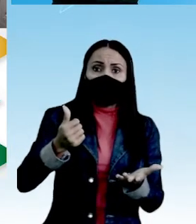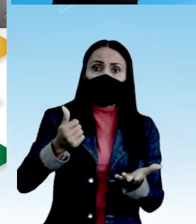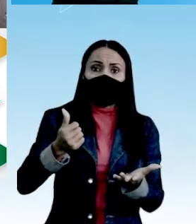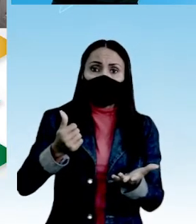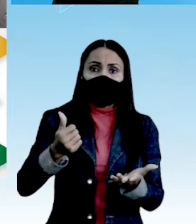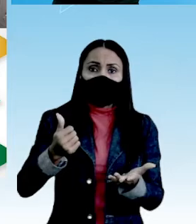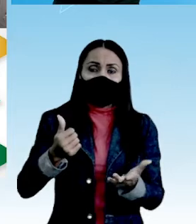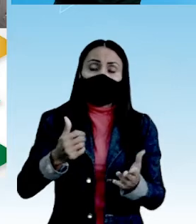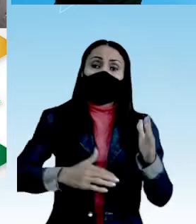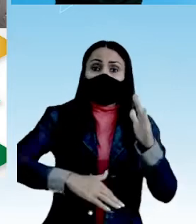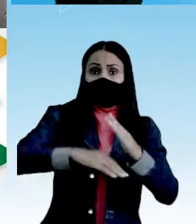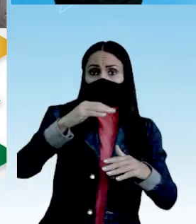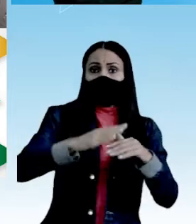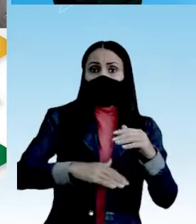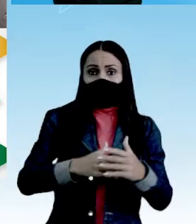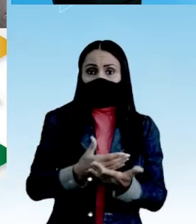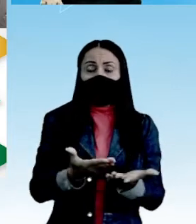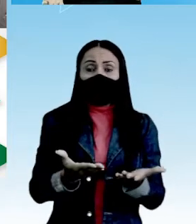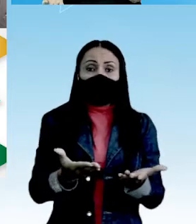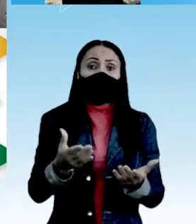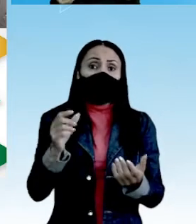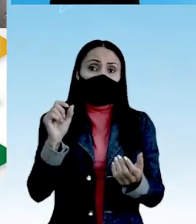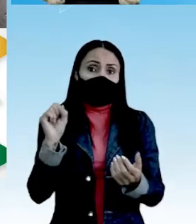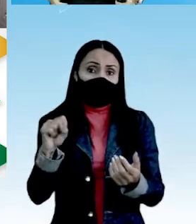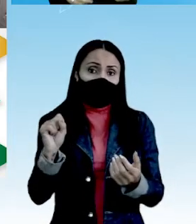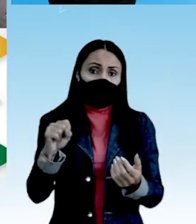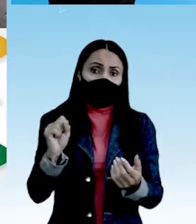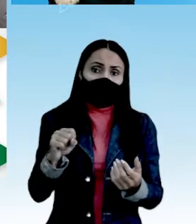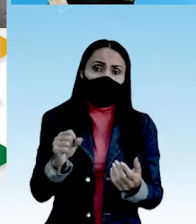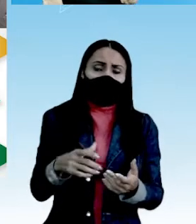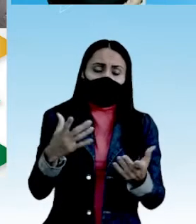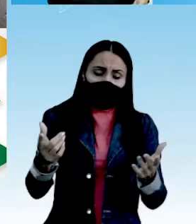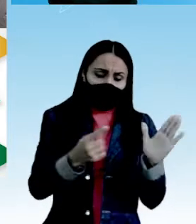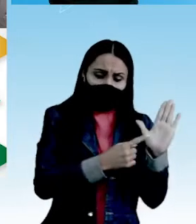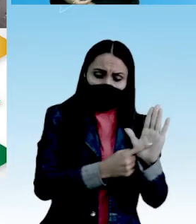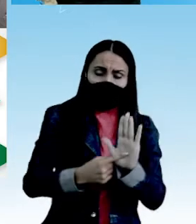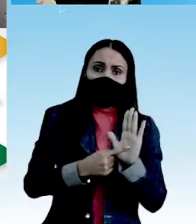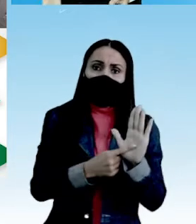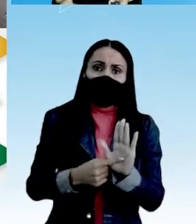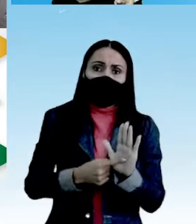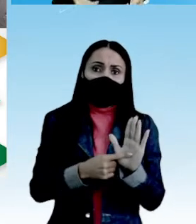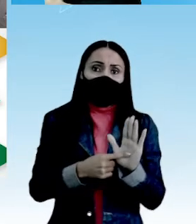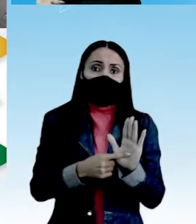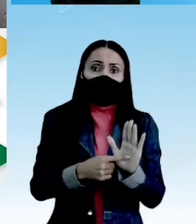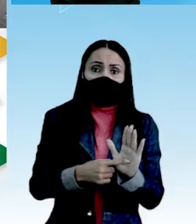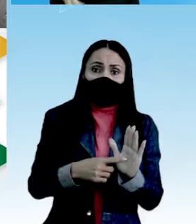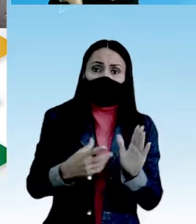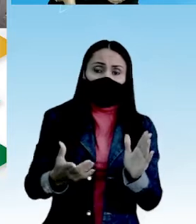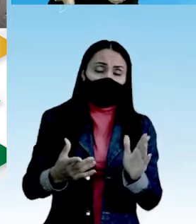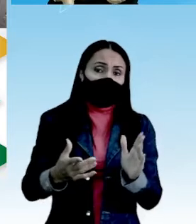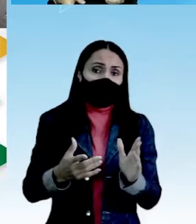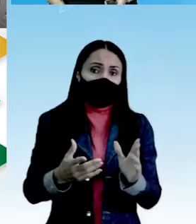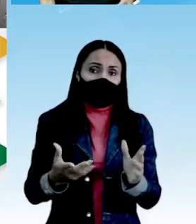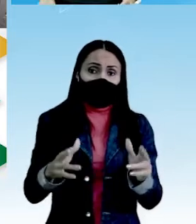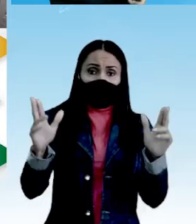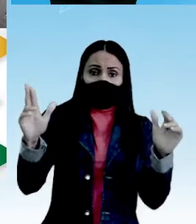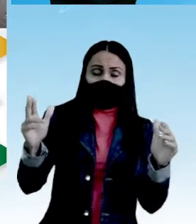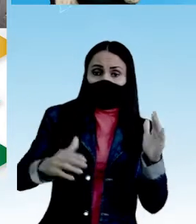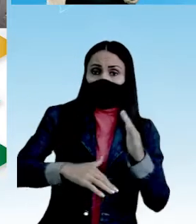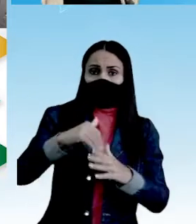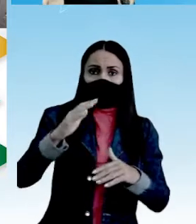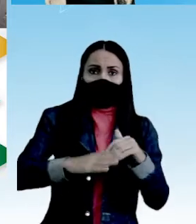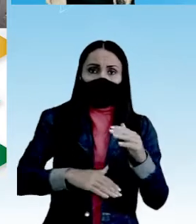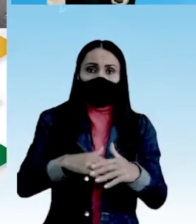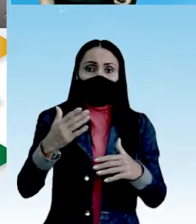a profissional mesmo, a musicista a se apresentar. Então, não existia esse título, essa profissão para a mulher. E ela